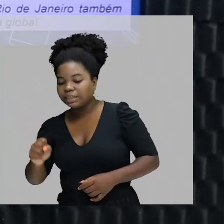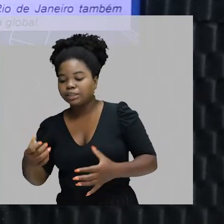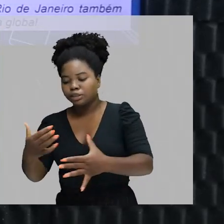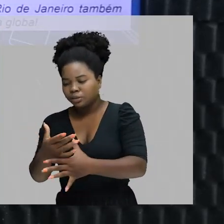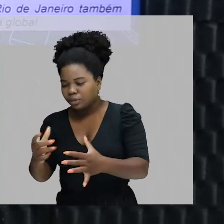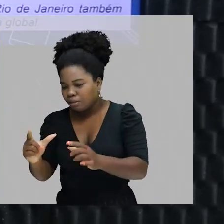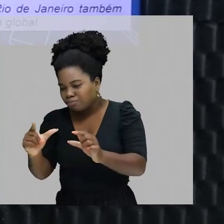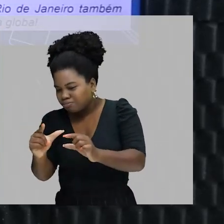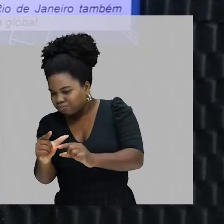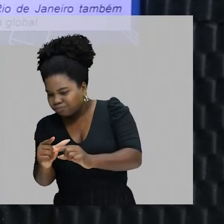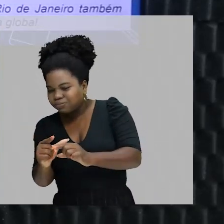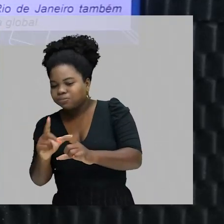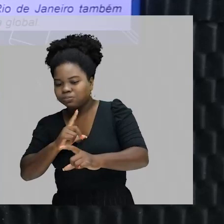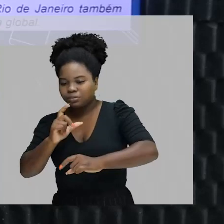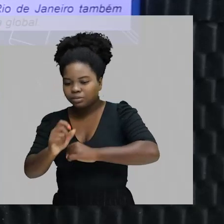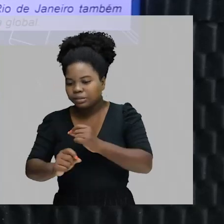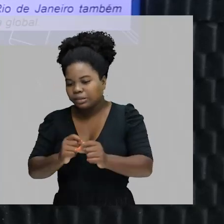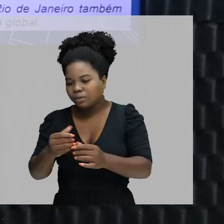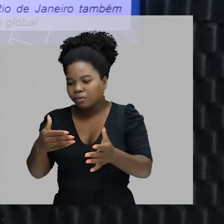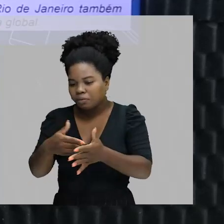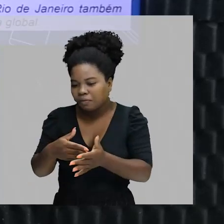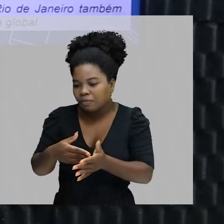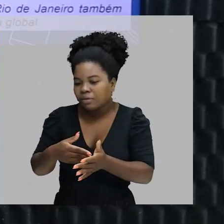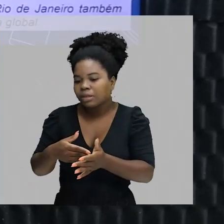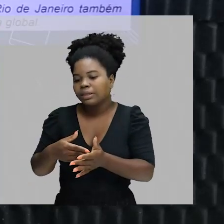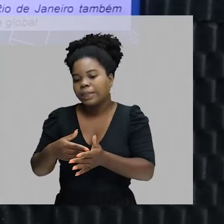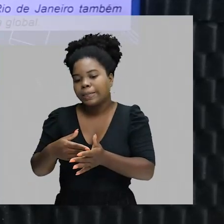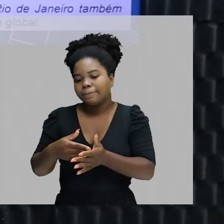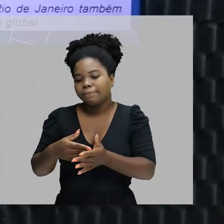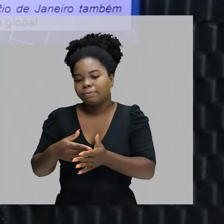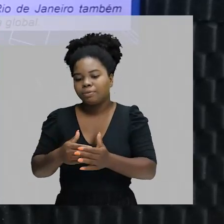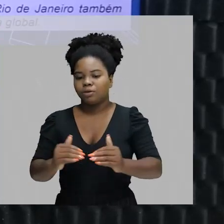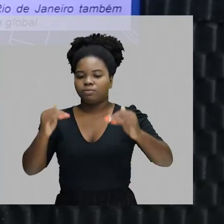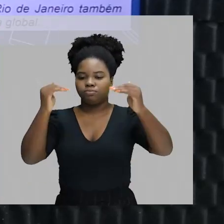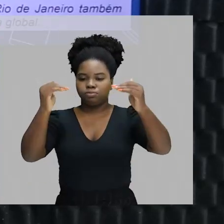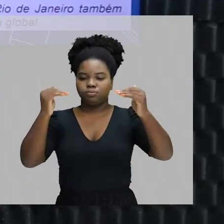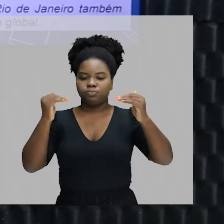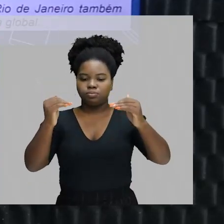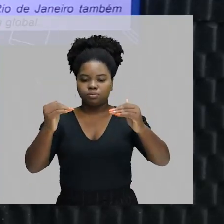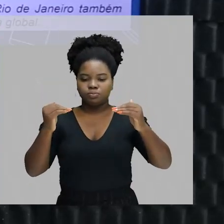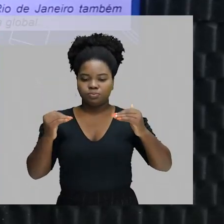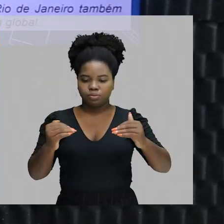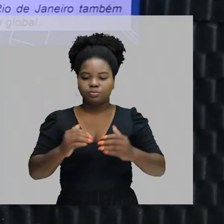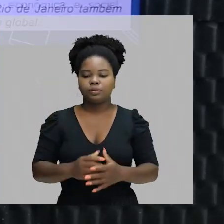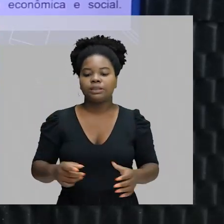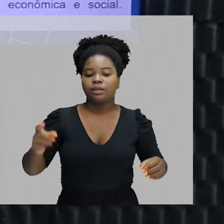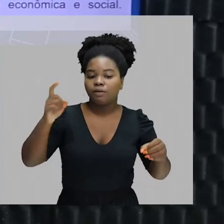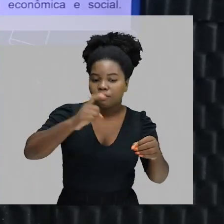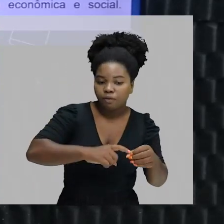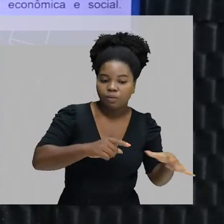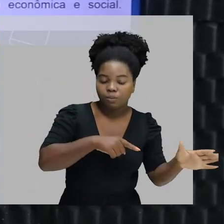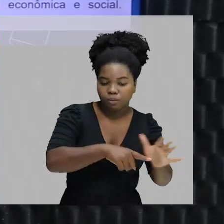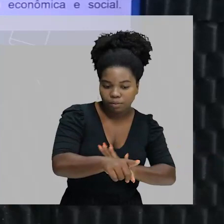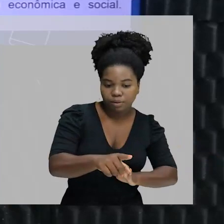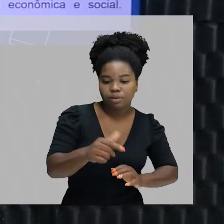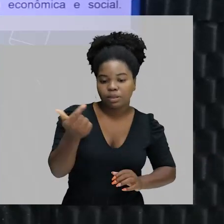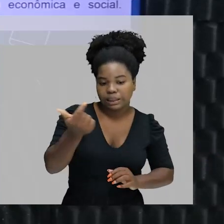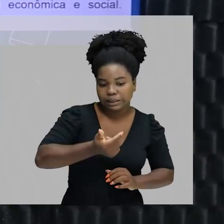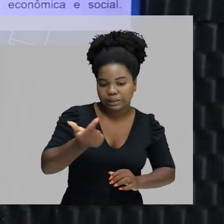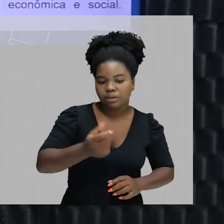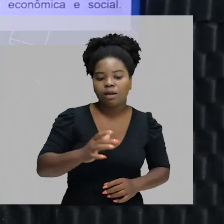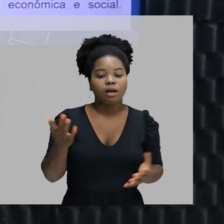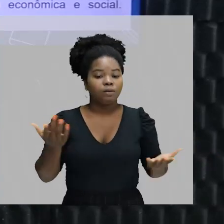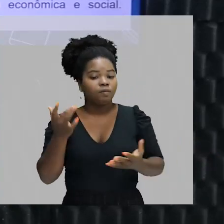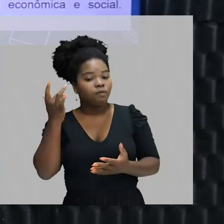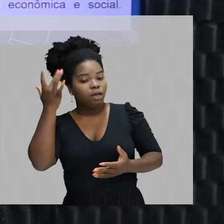estar ali na parte final da hierarquia das cidades. Então, galera, voltando para a questão, agora fica fácil,